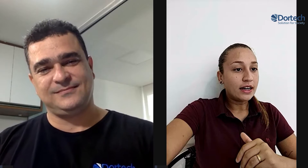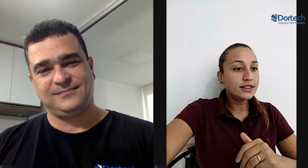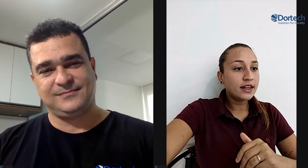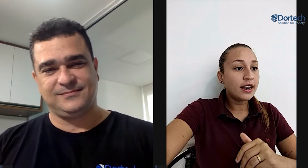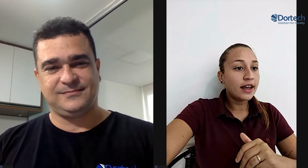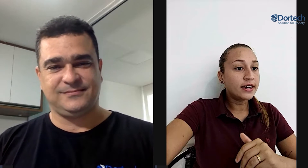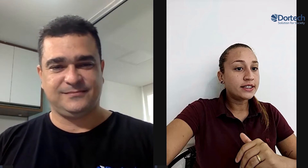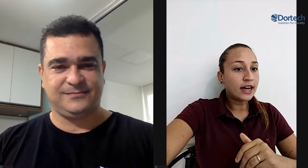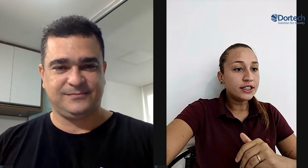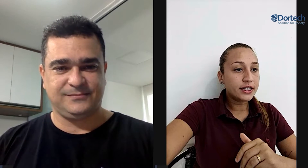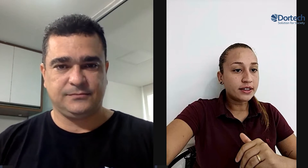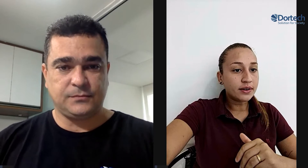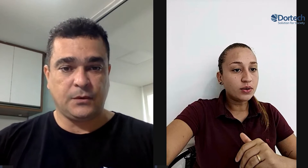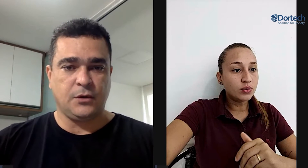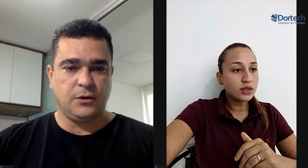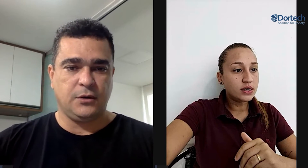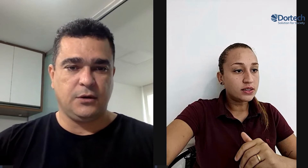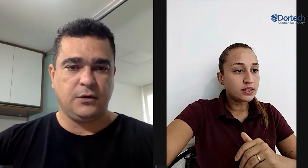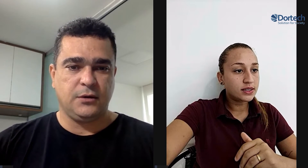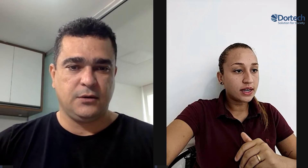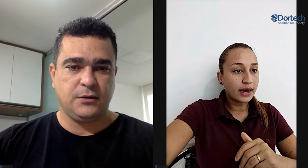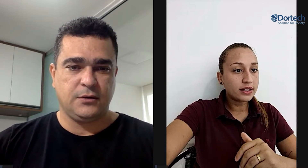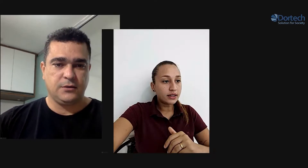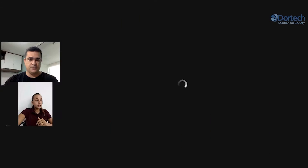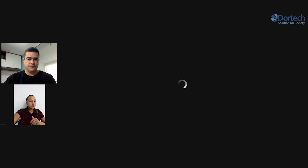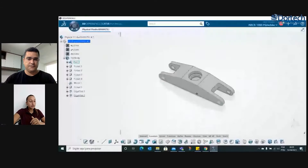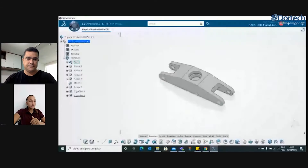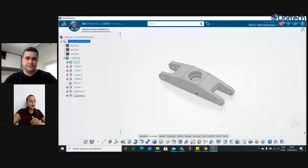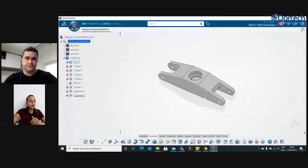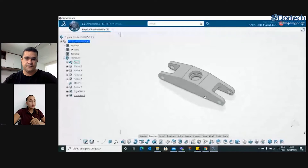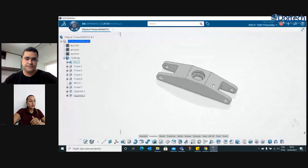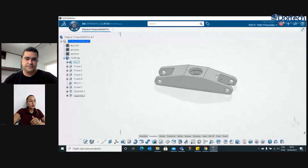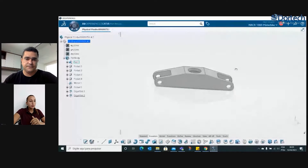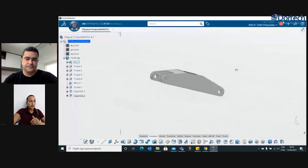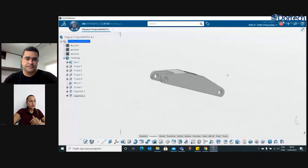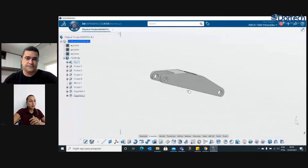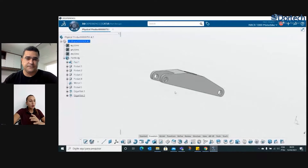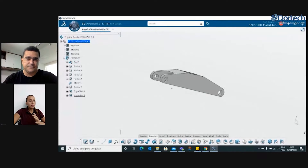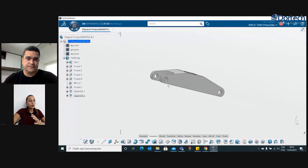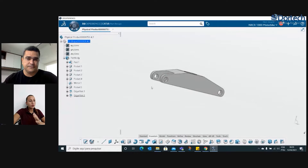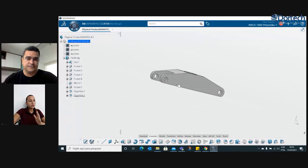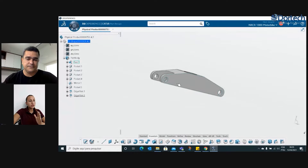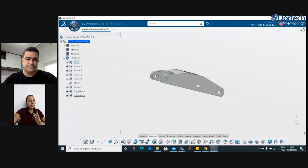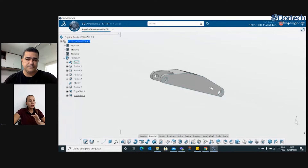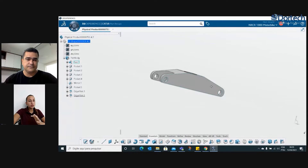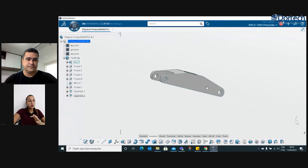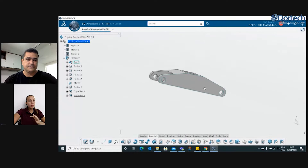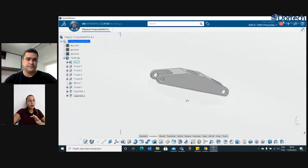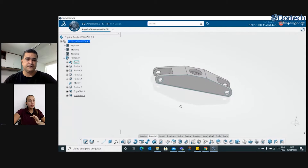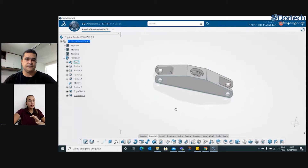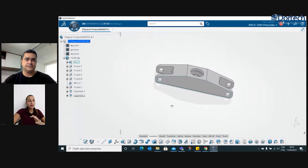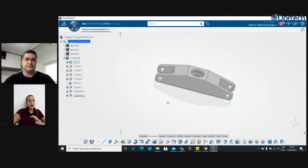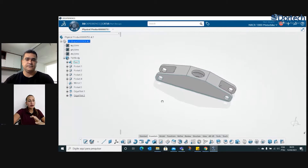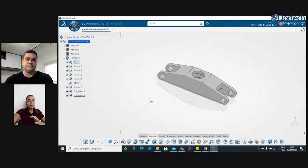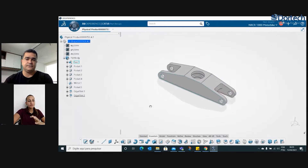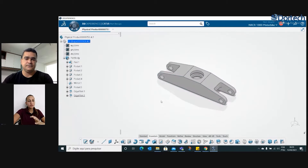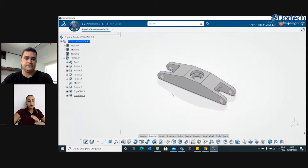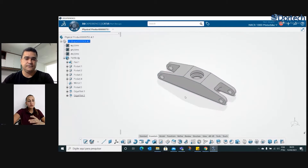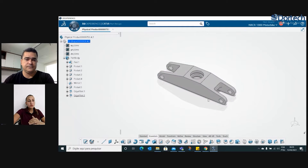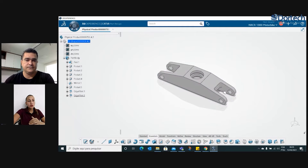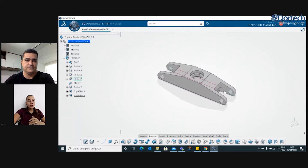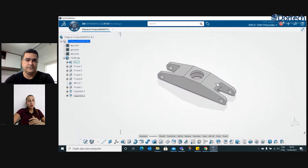A análise linear estática tem algumas características, né? Por exemplo, os esforços não podem